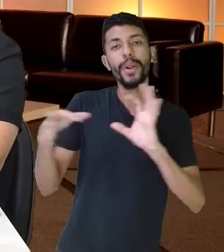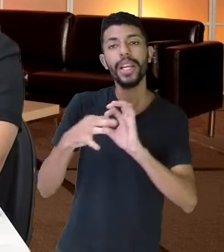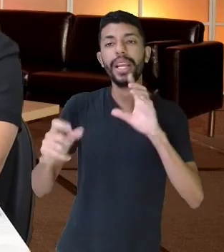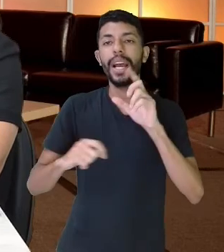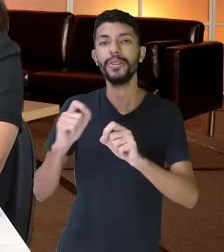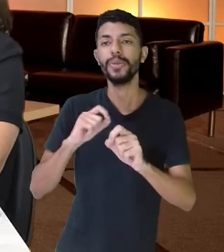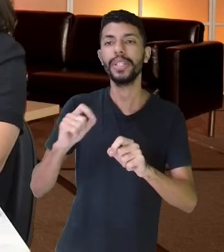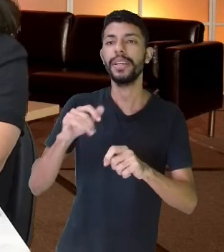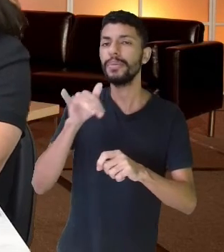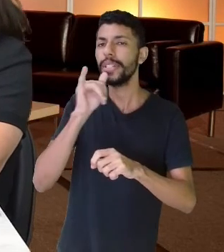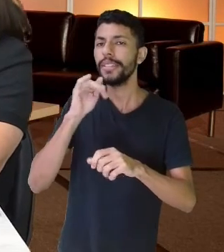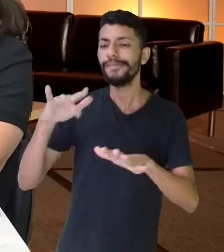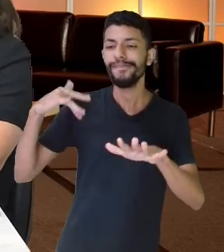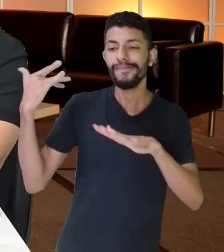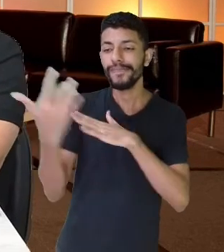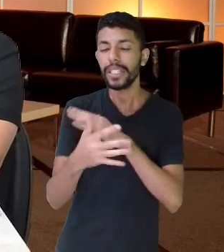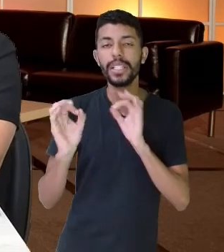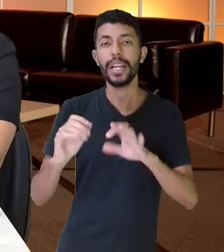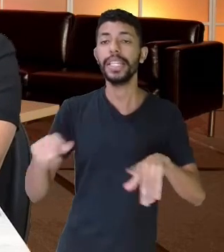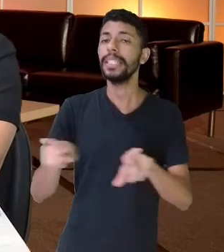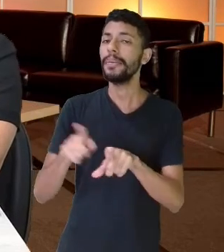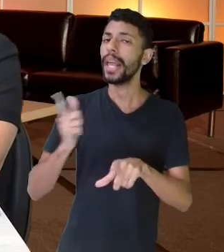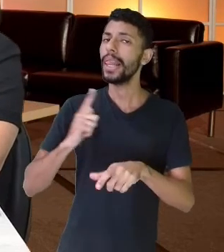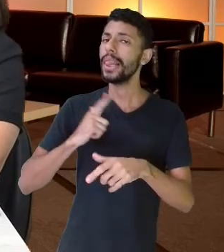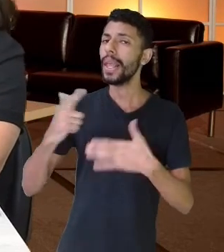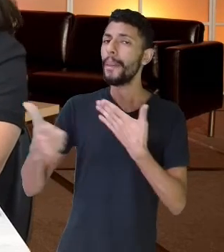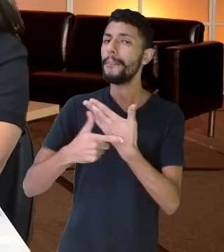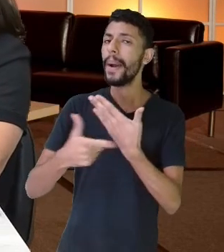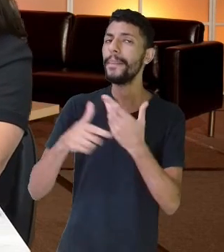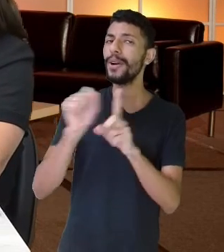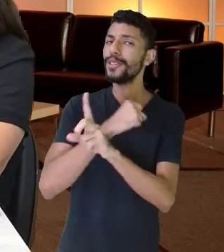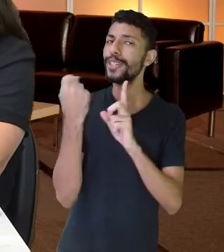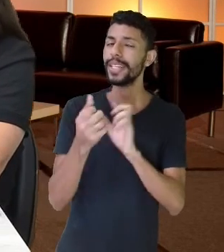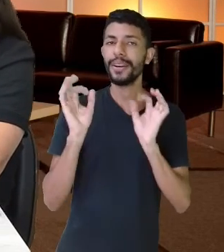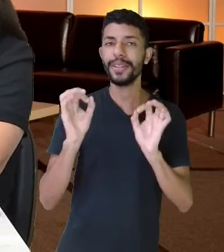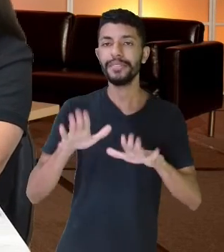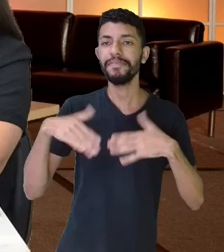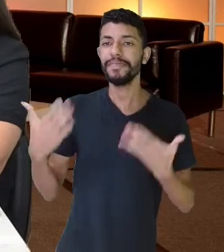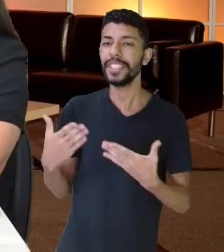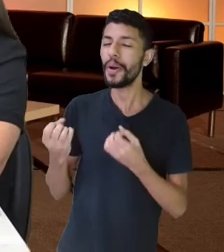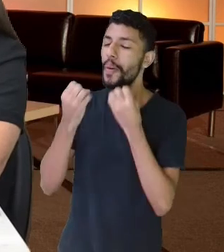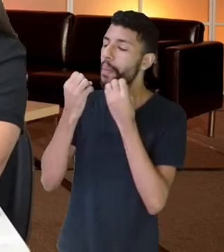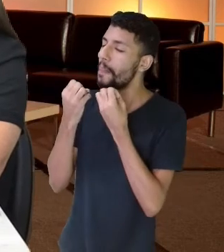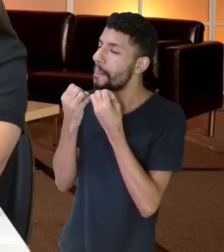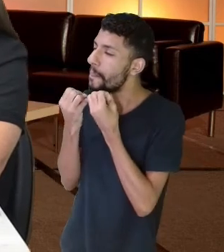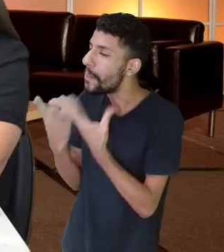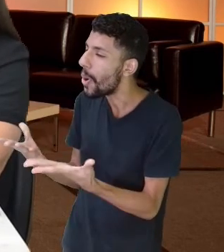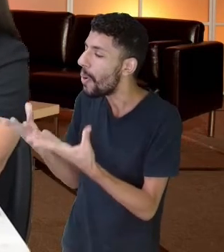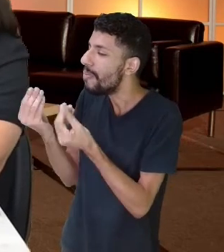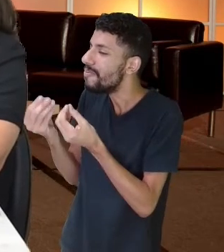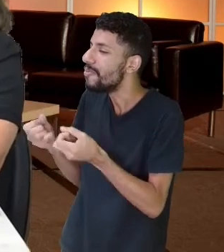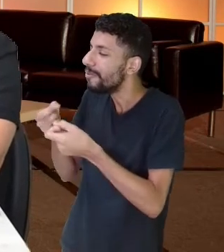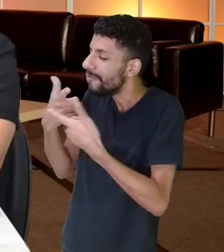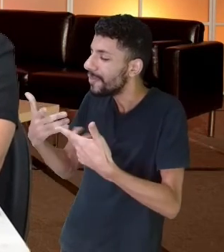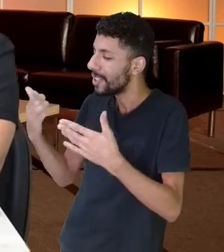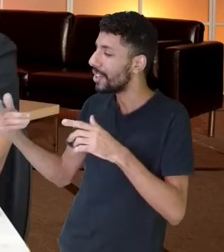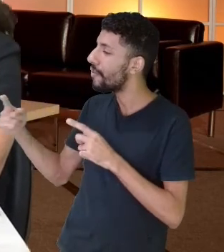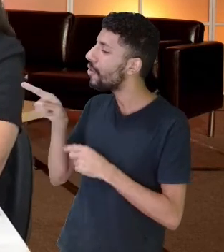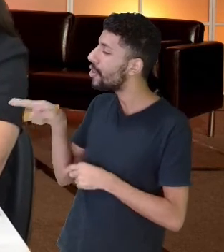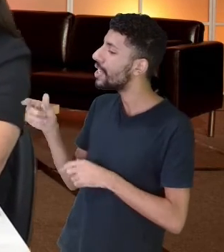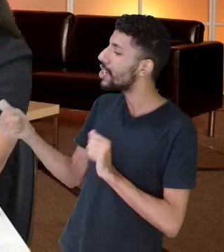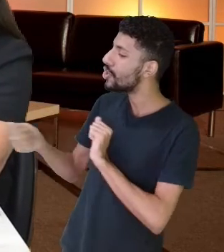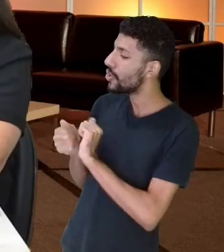meios de comunicação e tem o seu papel social. Então, foi um privilégio ter você aqui